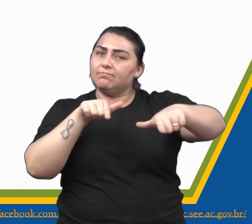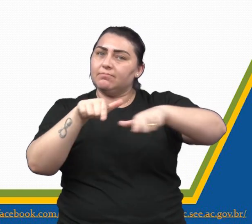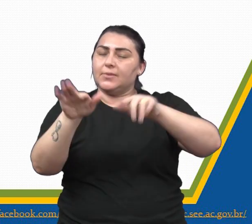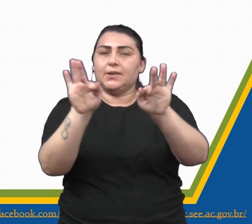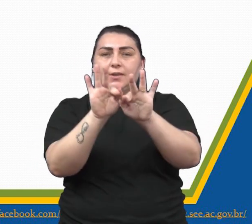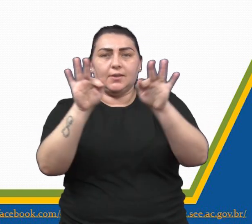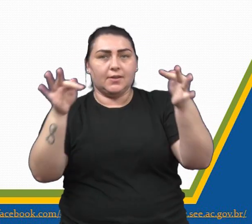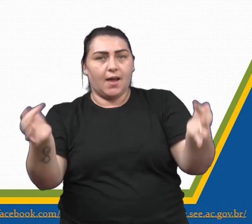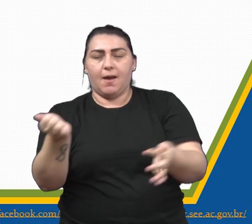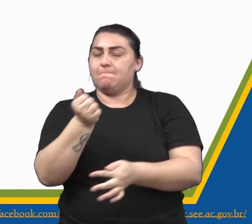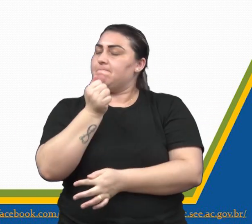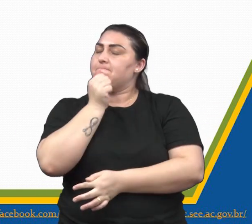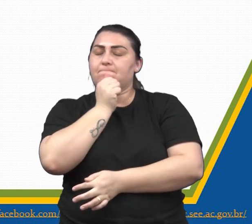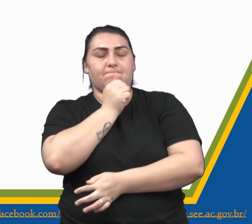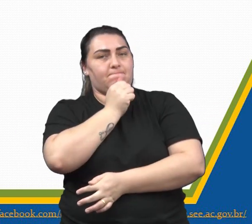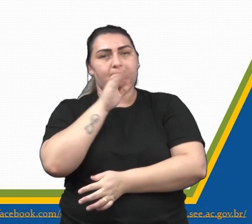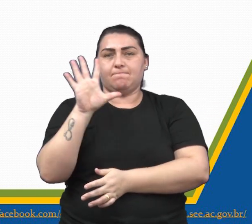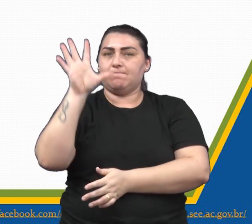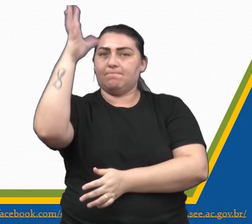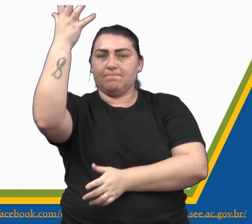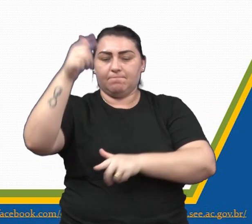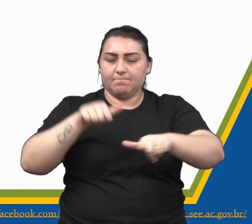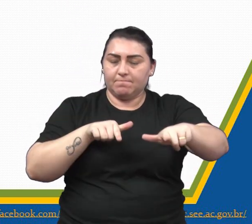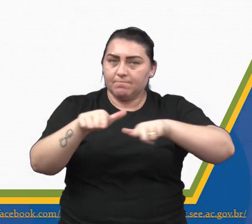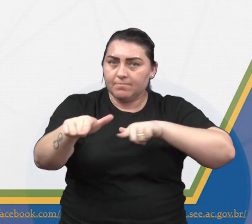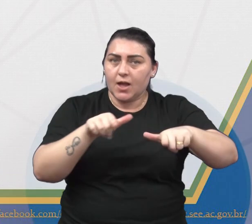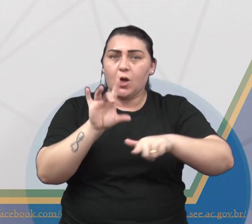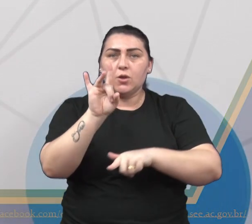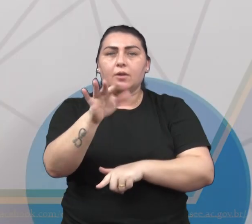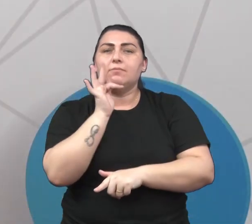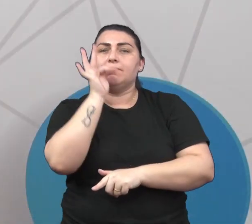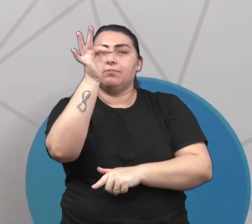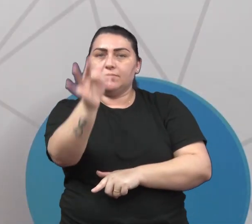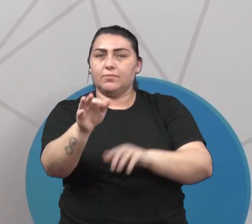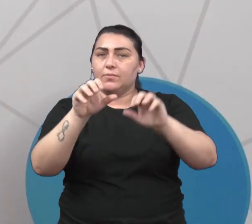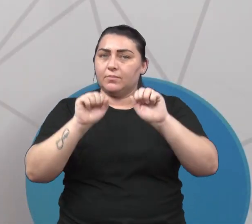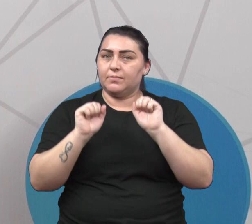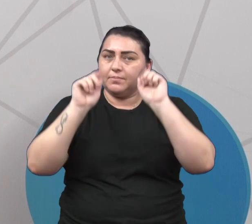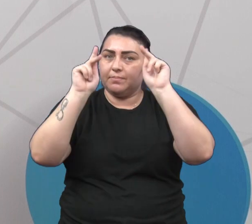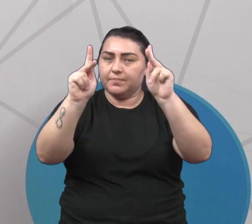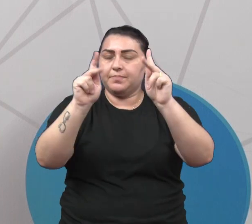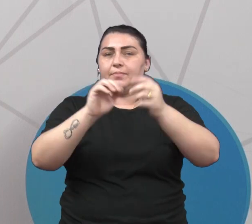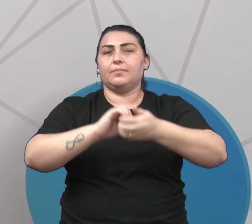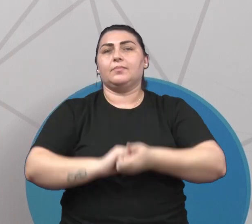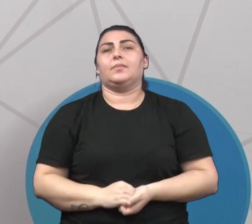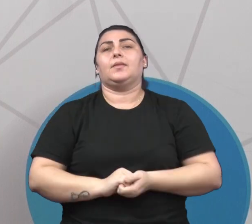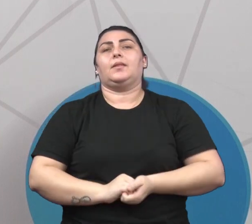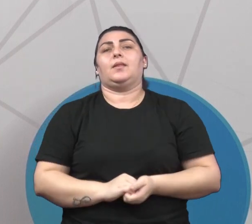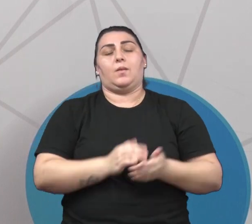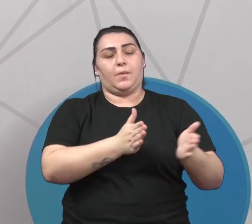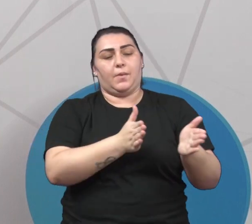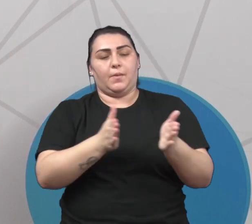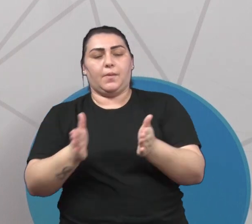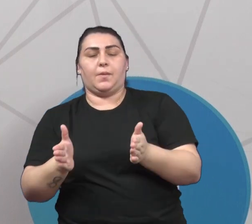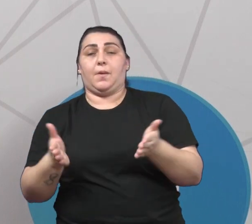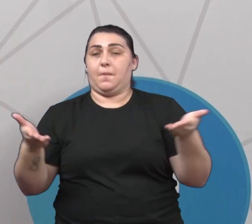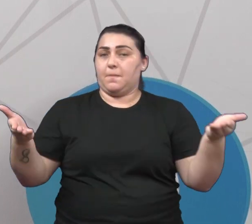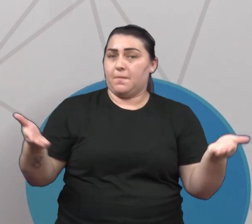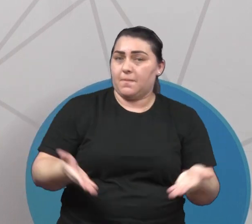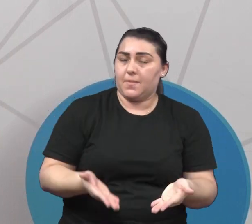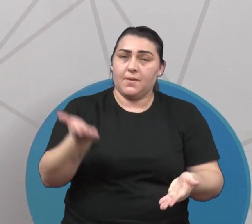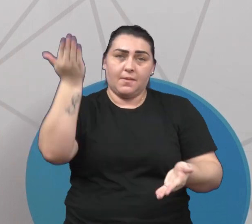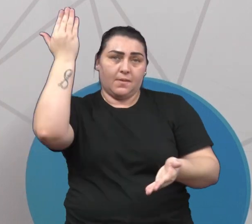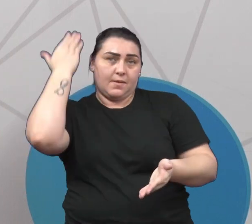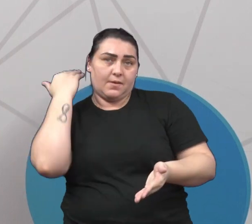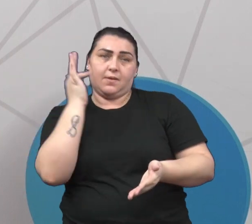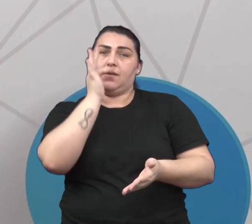que Ana ainda irá praticar a ação de trabalhar. Ok? Então, além dos tempos presente, passado